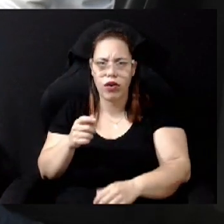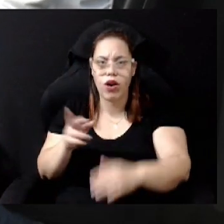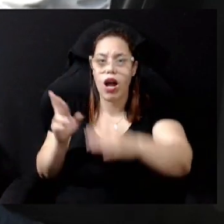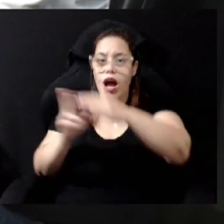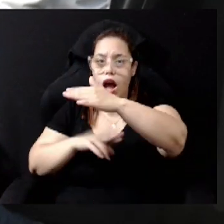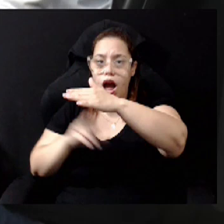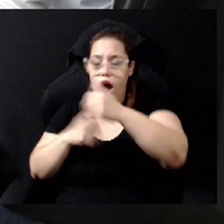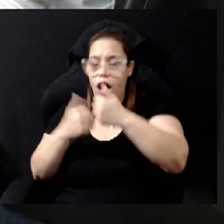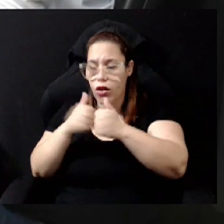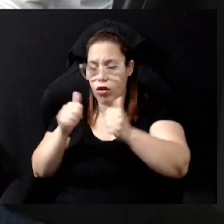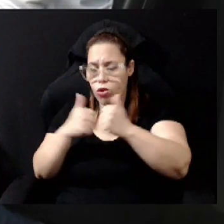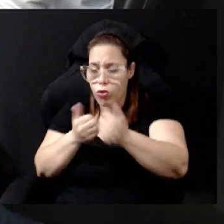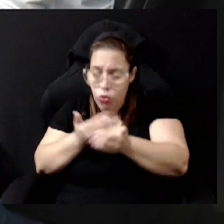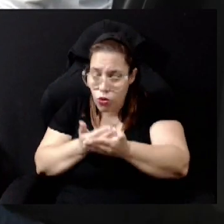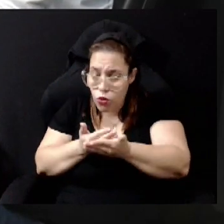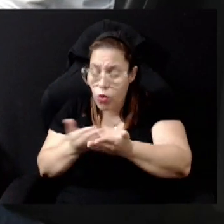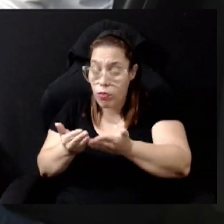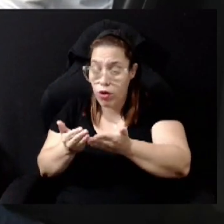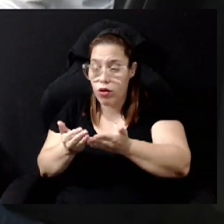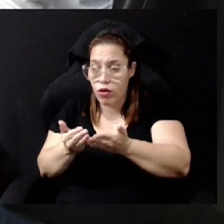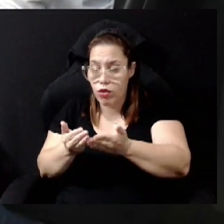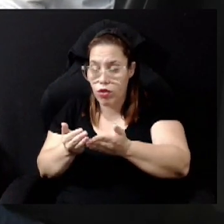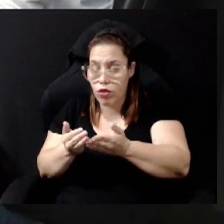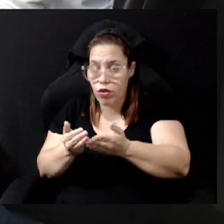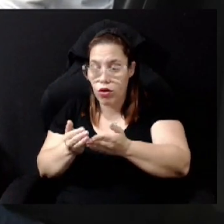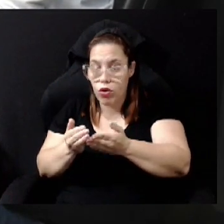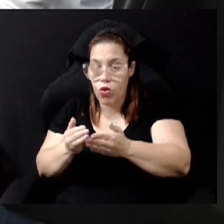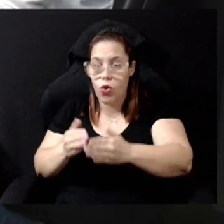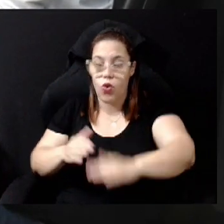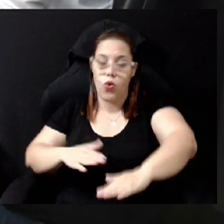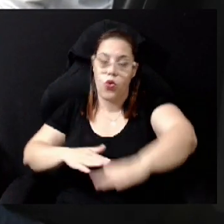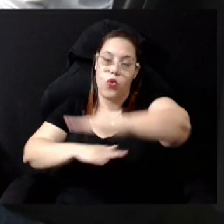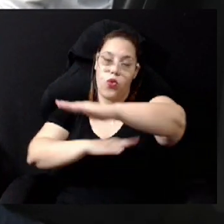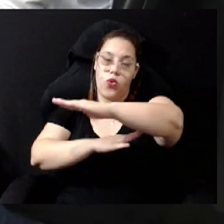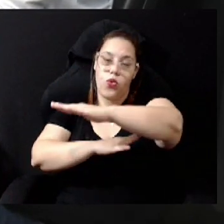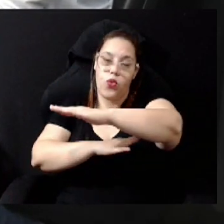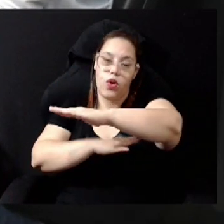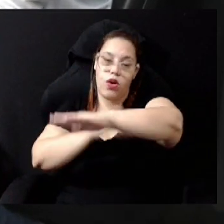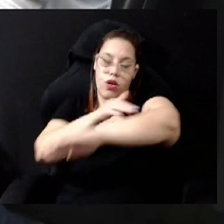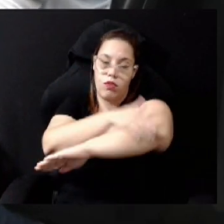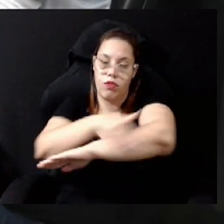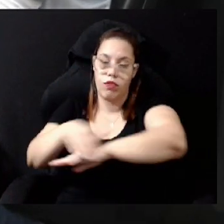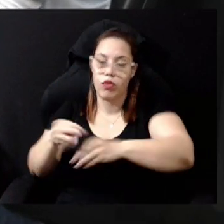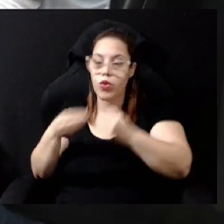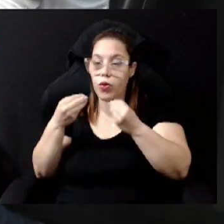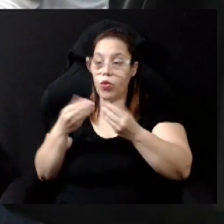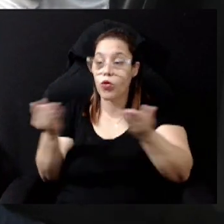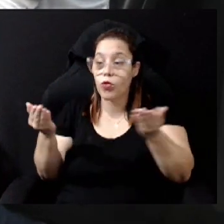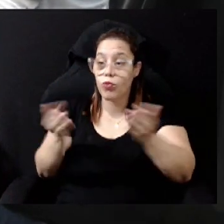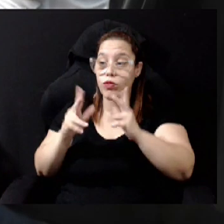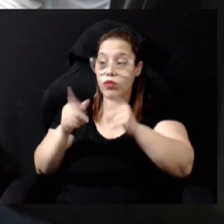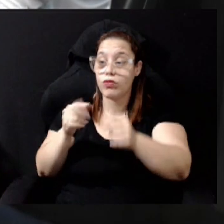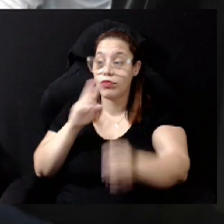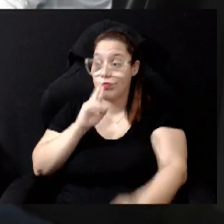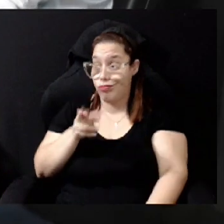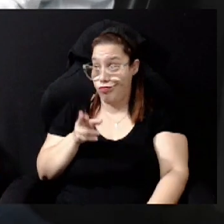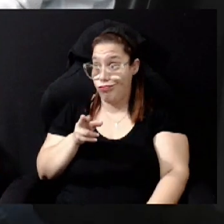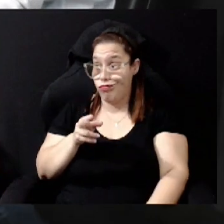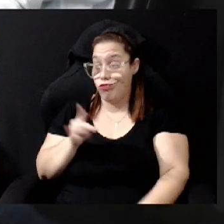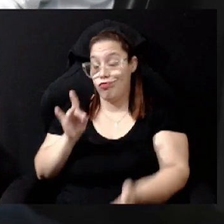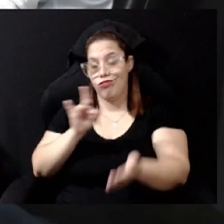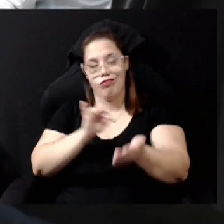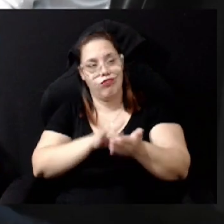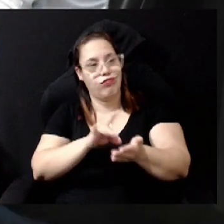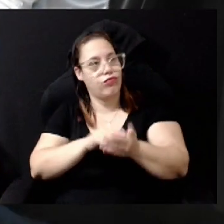Lembra que a gente fez algumas câmaras nas ruas sobre isso, né? Isso mesmo. E hoje, como que está tudo isso resolvido? Então, na verdade, eu acordei um